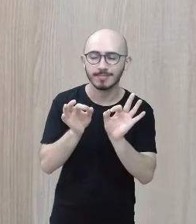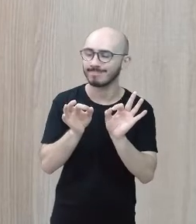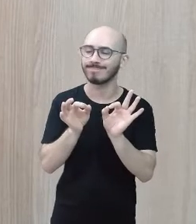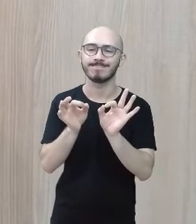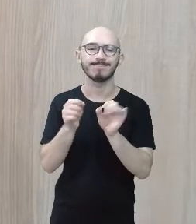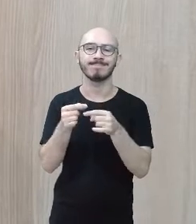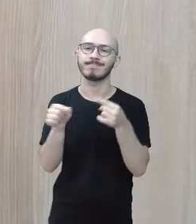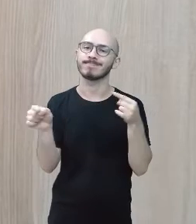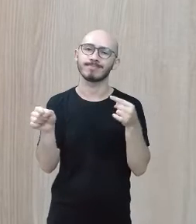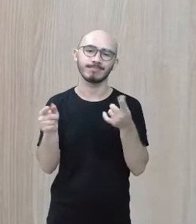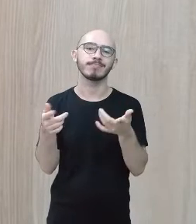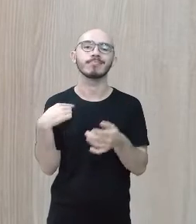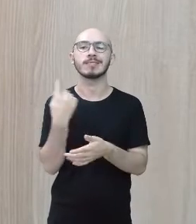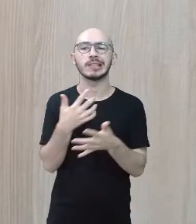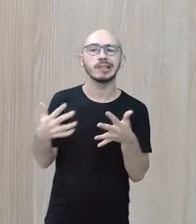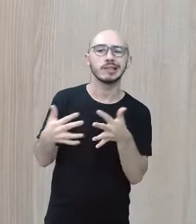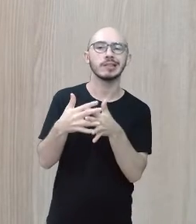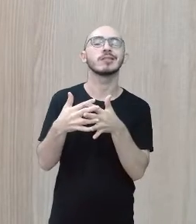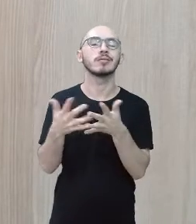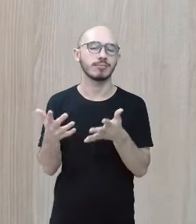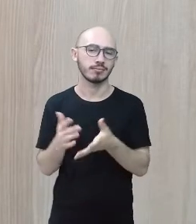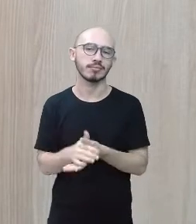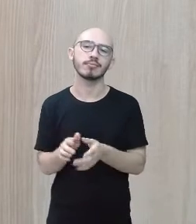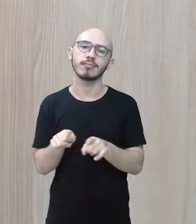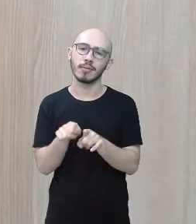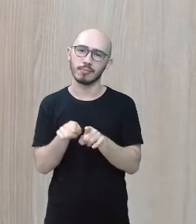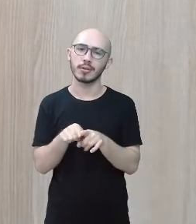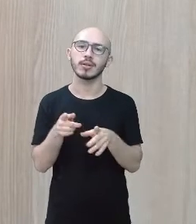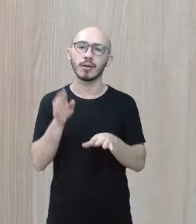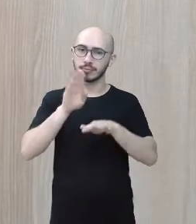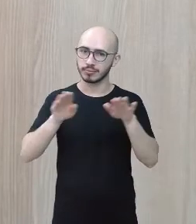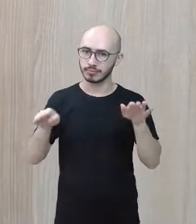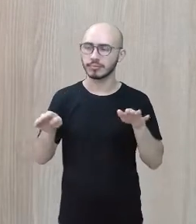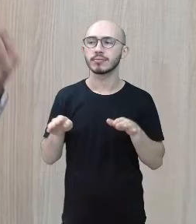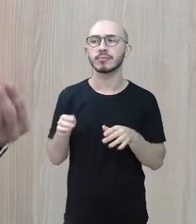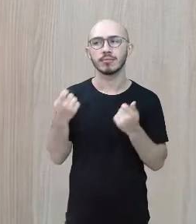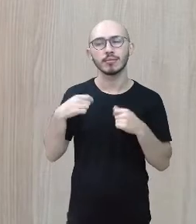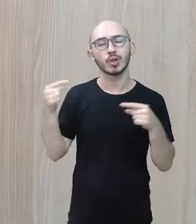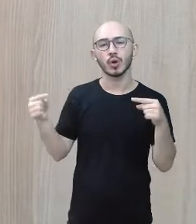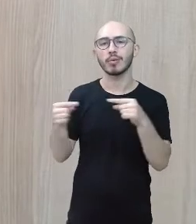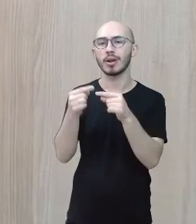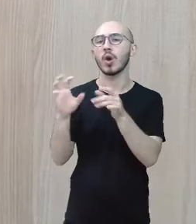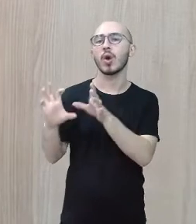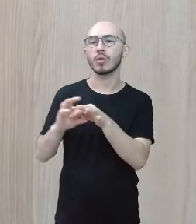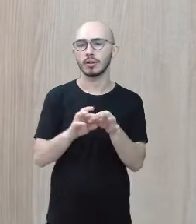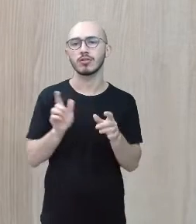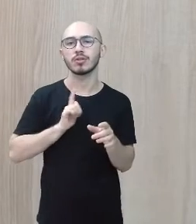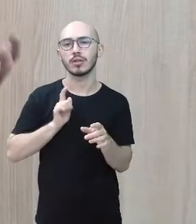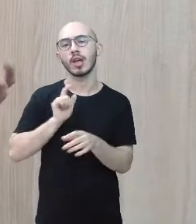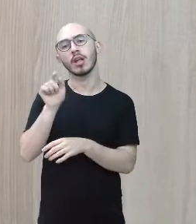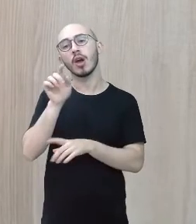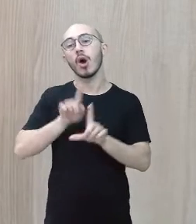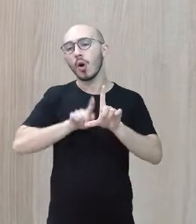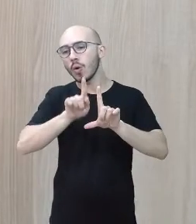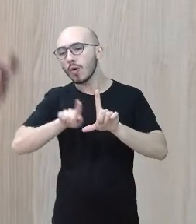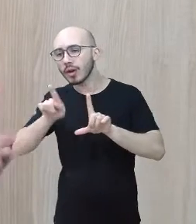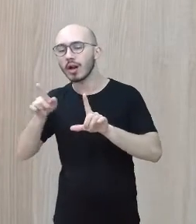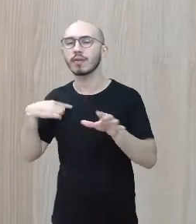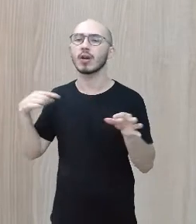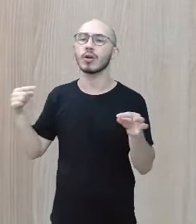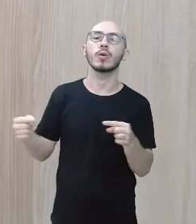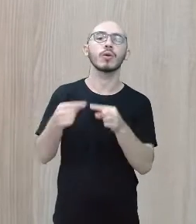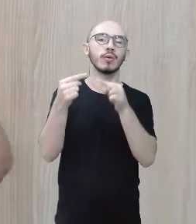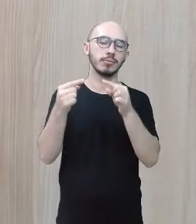certo? A gente se atrapalha na hora de colocar lá no gráfico de pizza. Então, para cada situação, existe um gráfico melhor